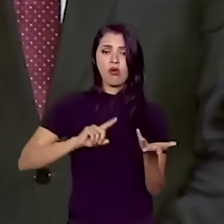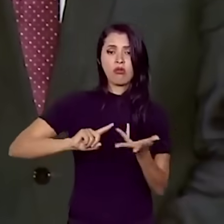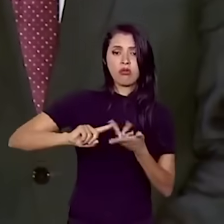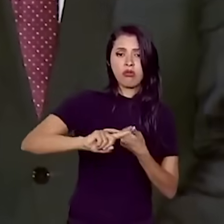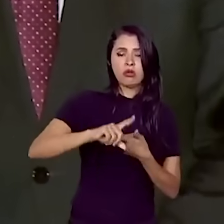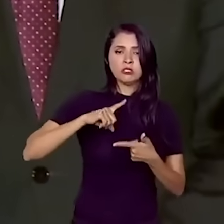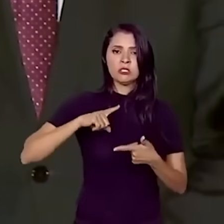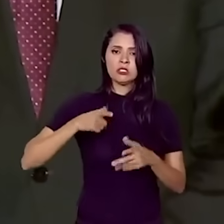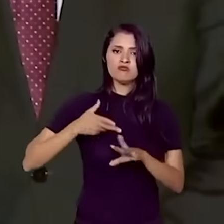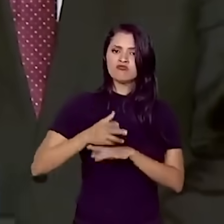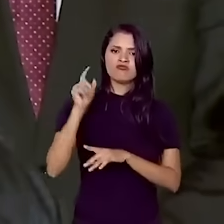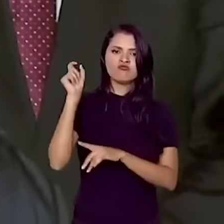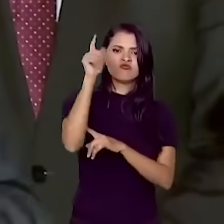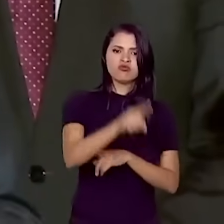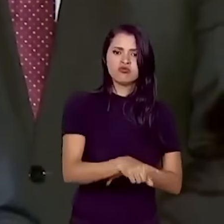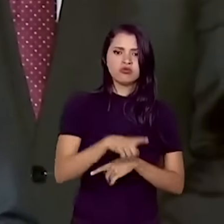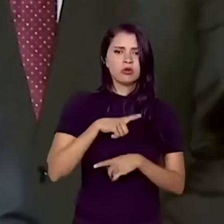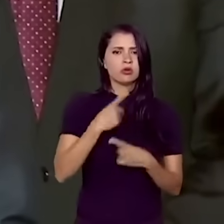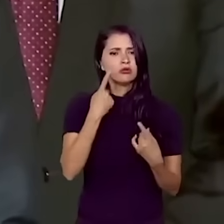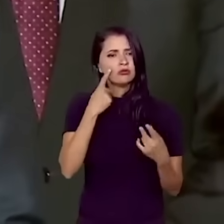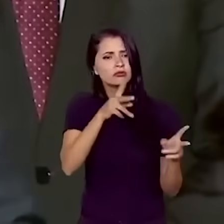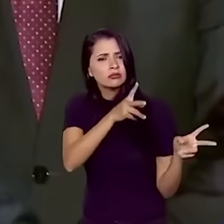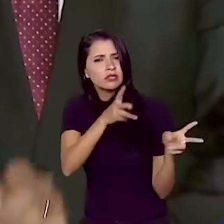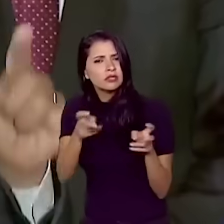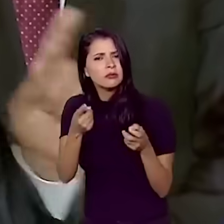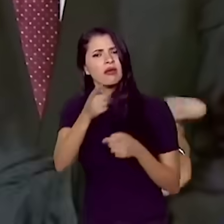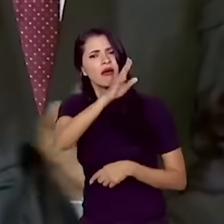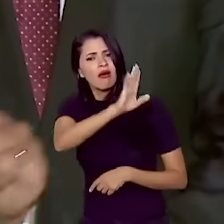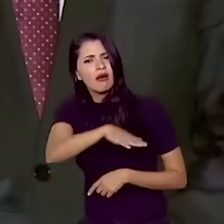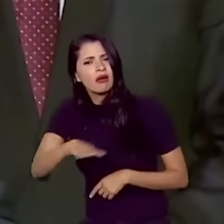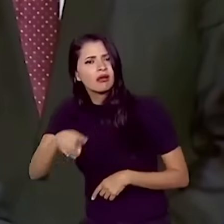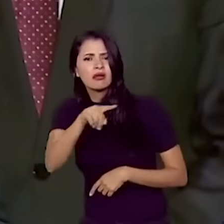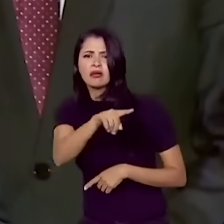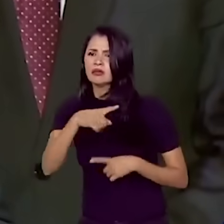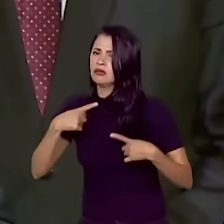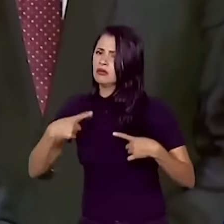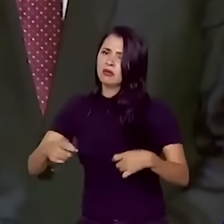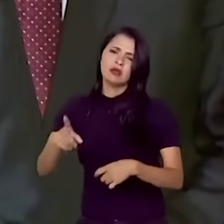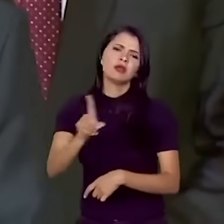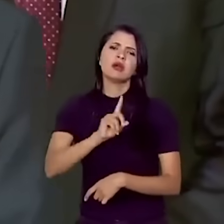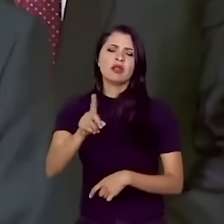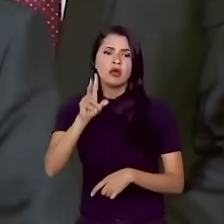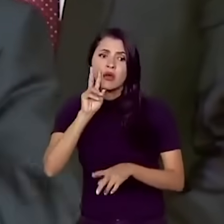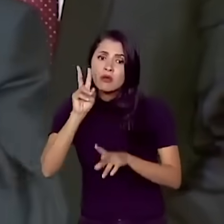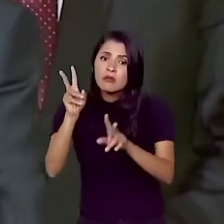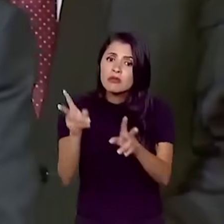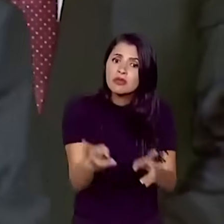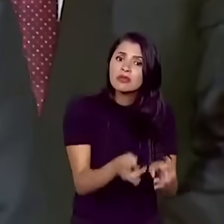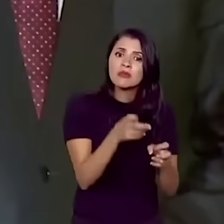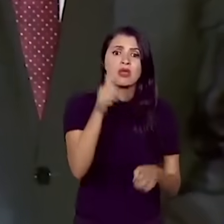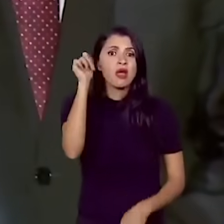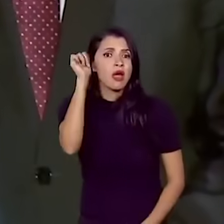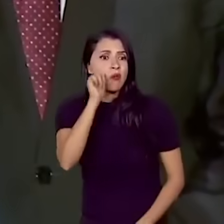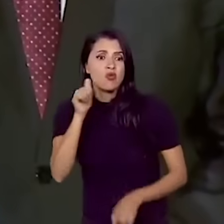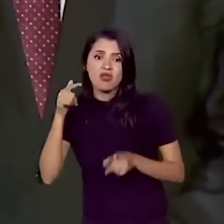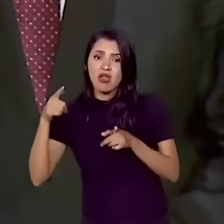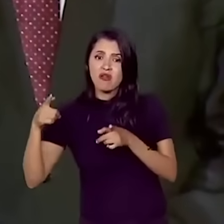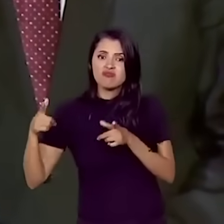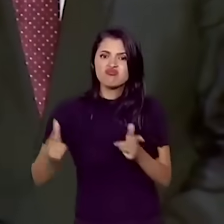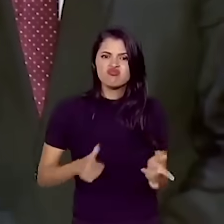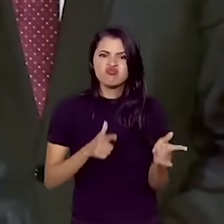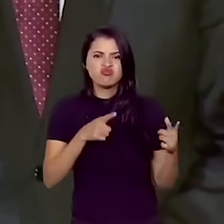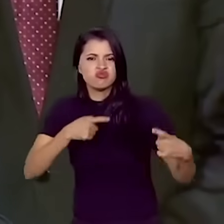atos de terrorismo ao não levar em conta que as crianças não estão em guerra, a não levar em conta que as mulheres não estão em